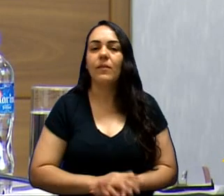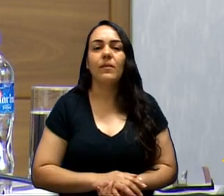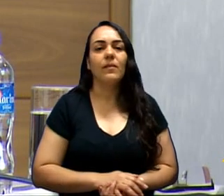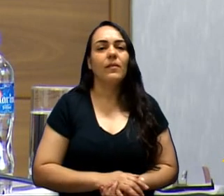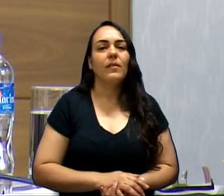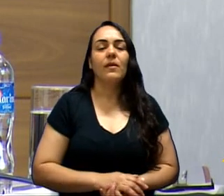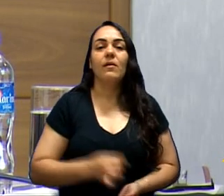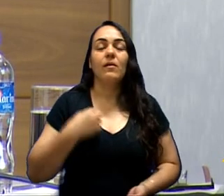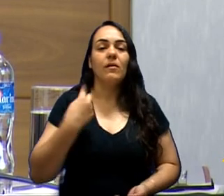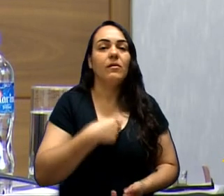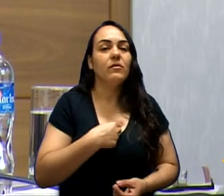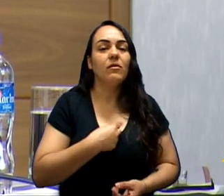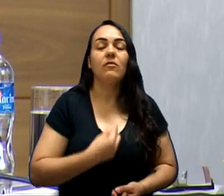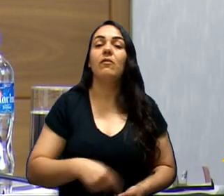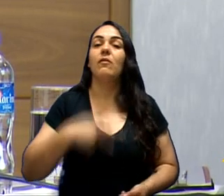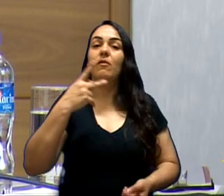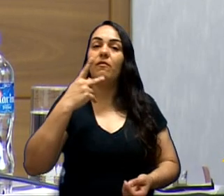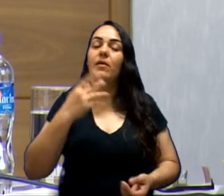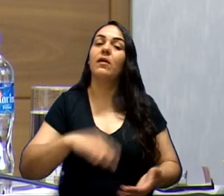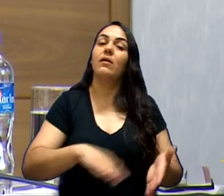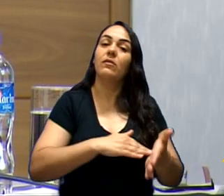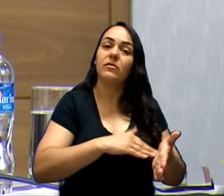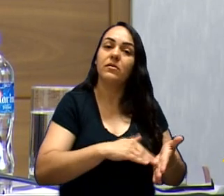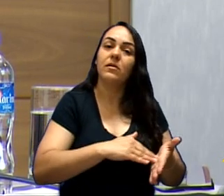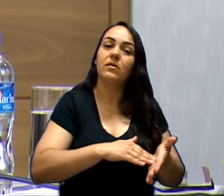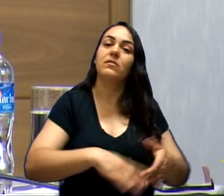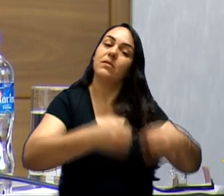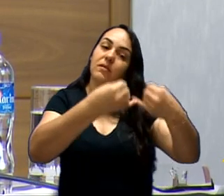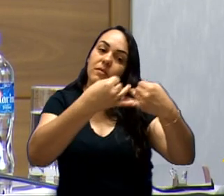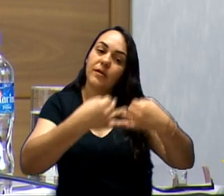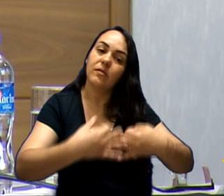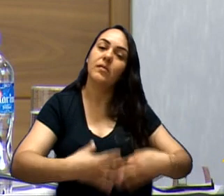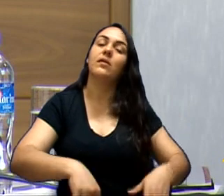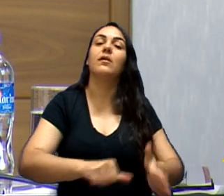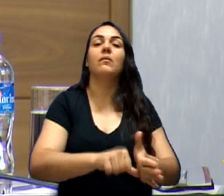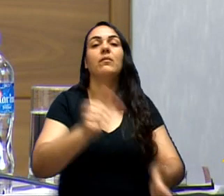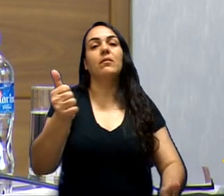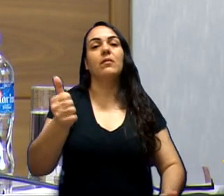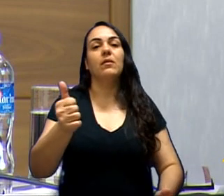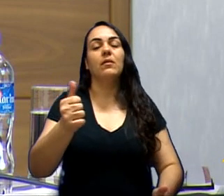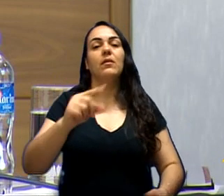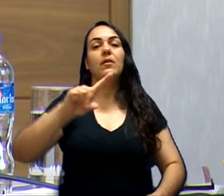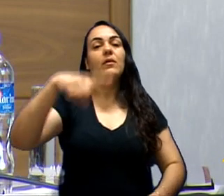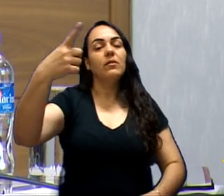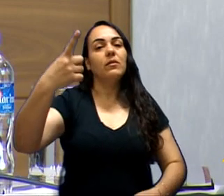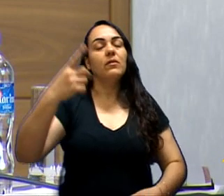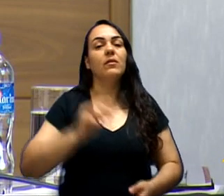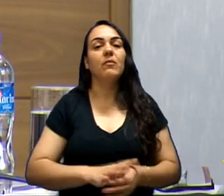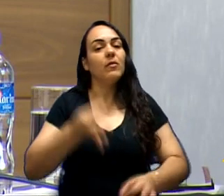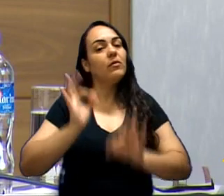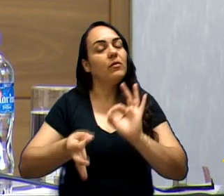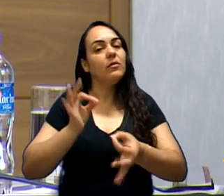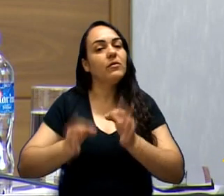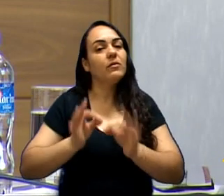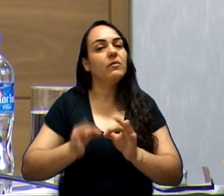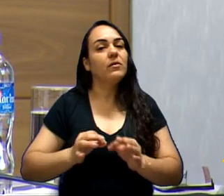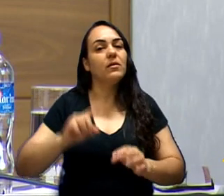Não, senhor. Nós iremos primeiro falar com os secretários para que eles o expliquem. O parecer jurídico é da dona Roberta.